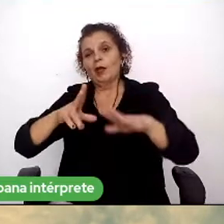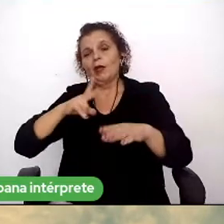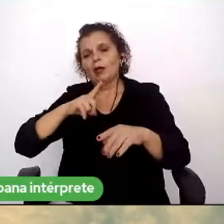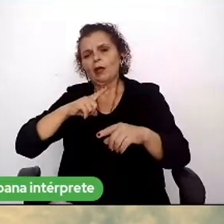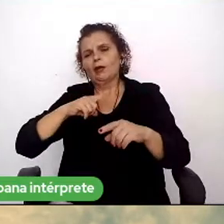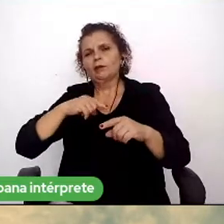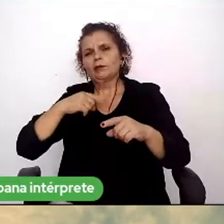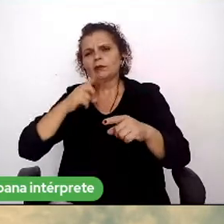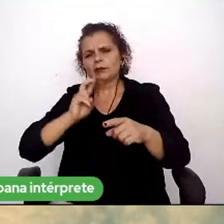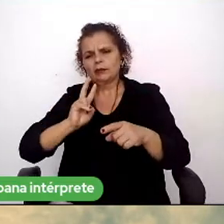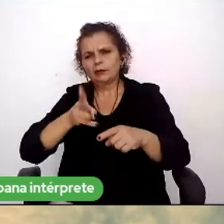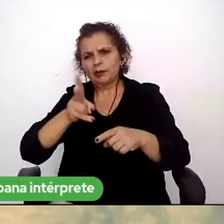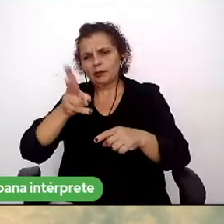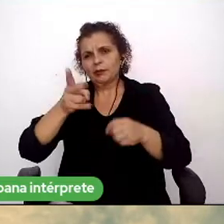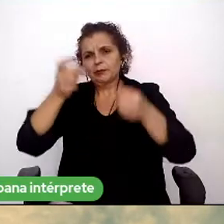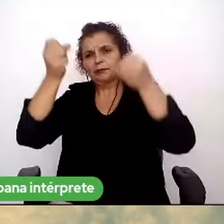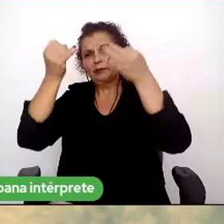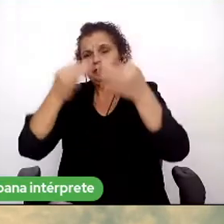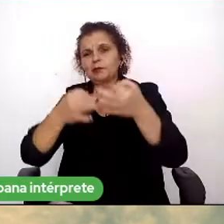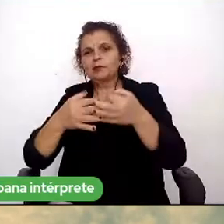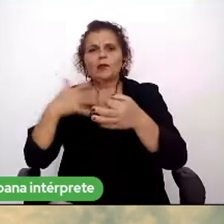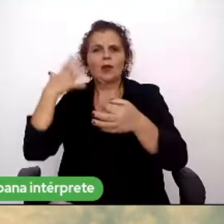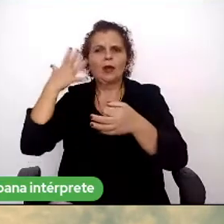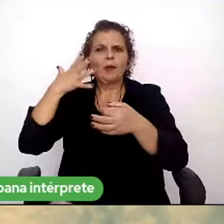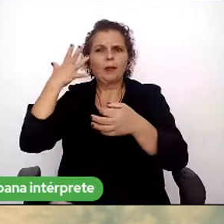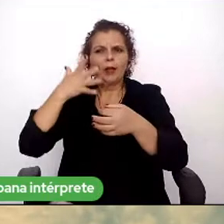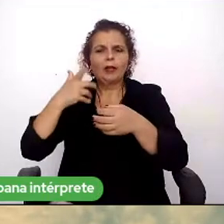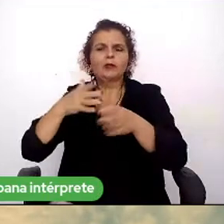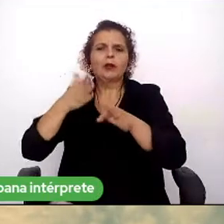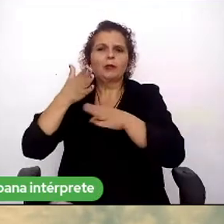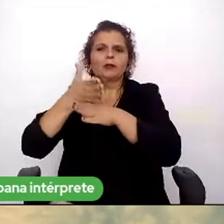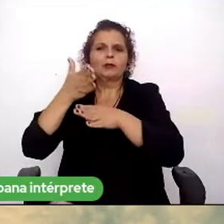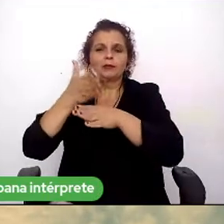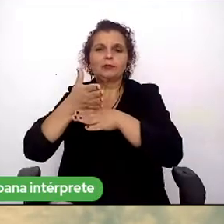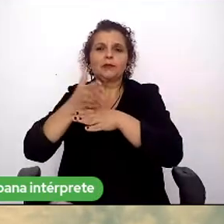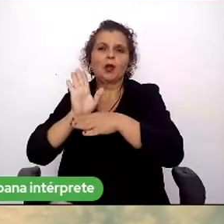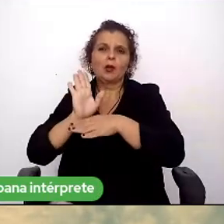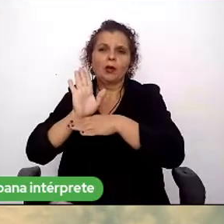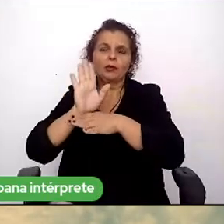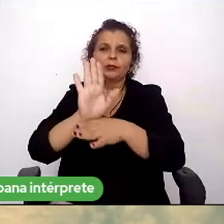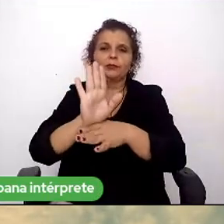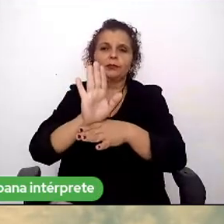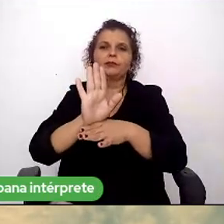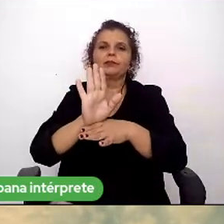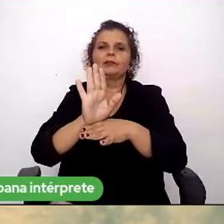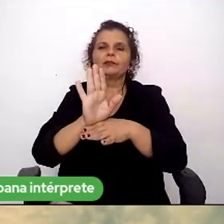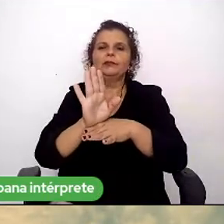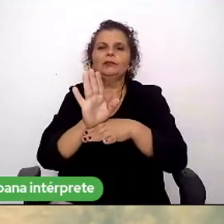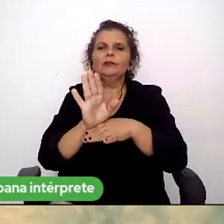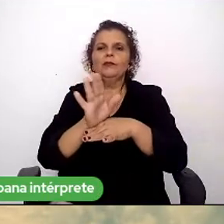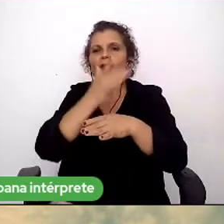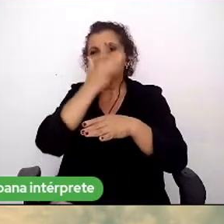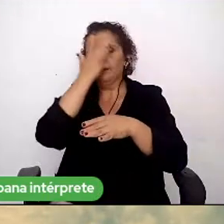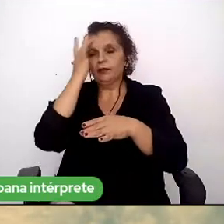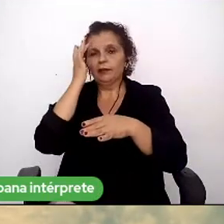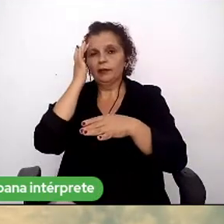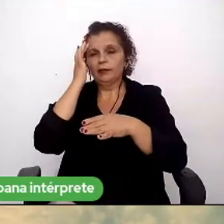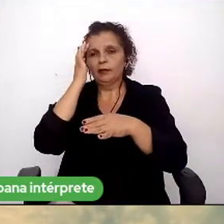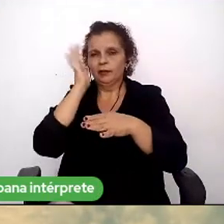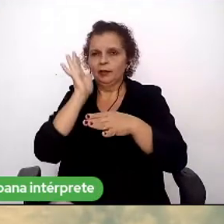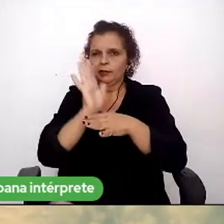Sixel, né, nos workshops que eu participo, que eu facilito, de que a pessoa que está facilitando